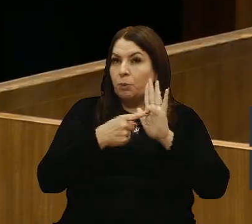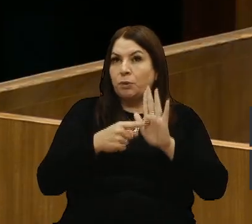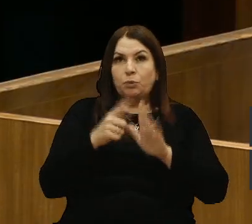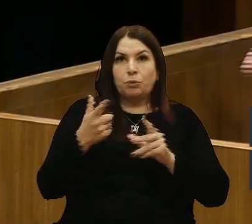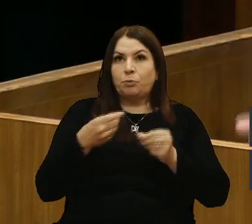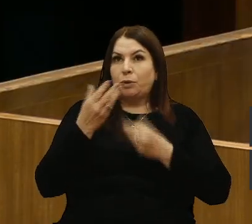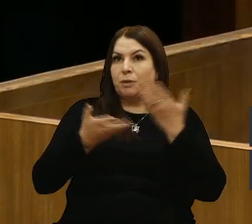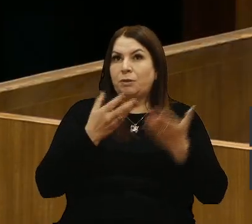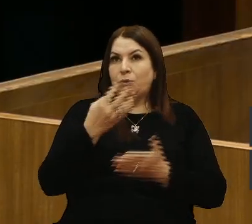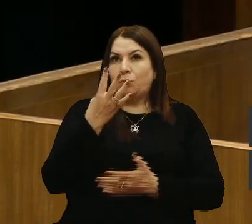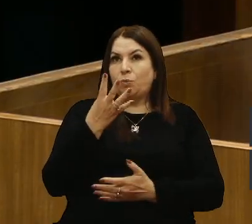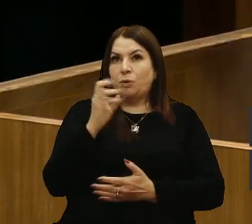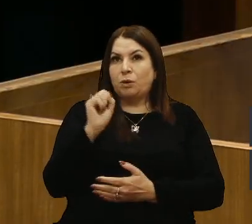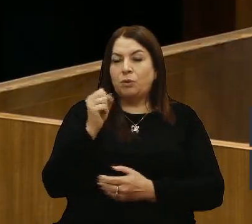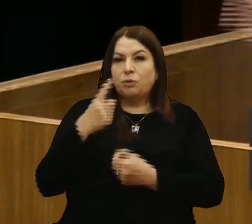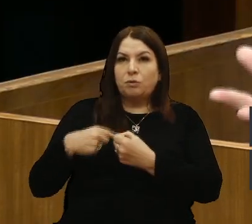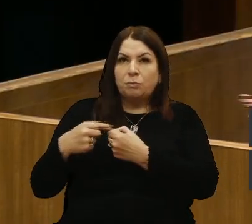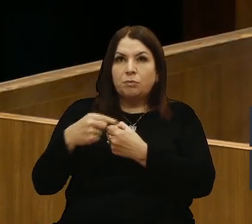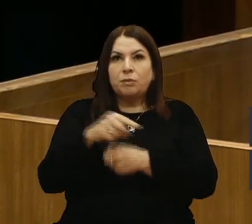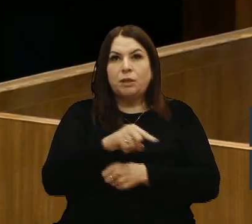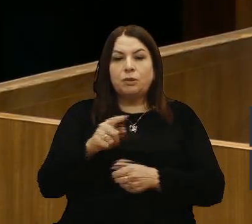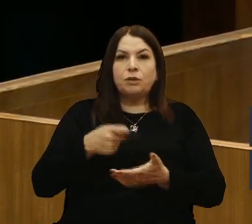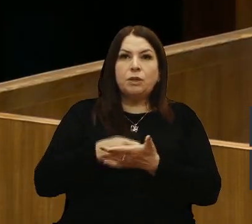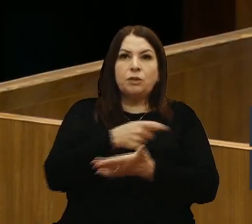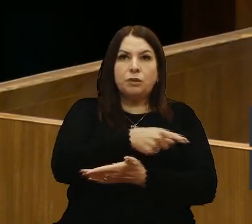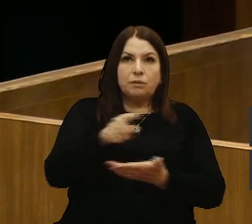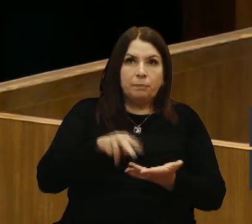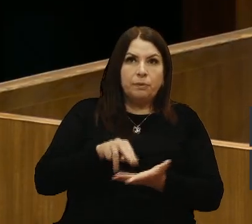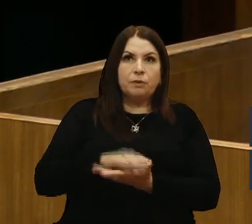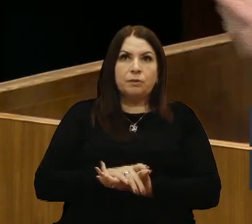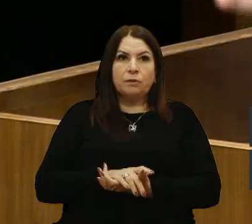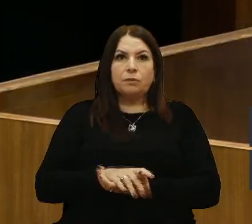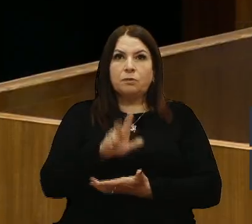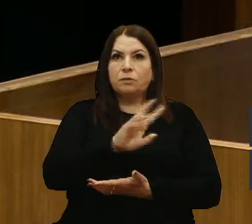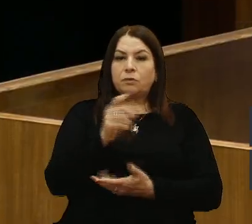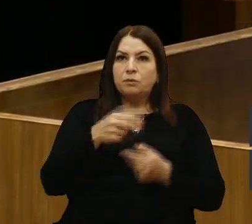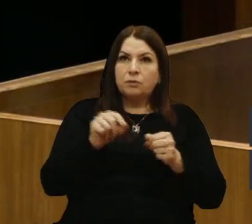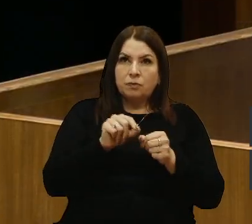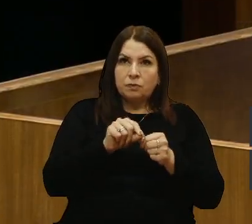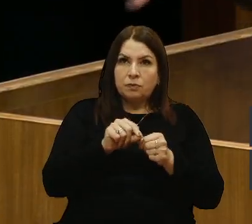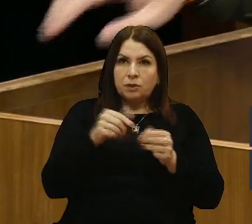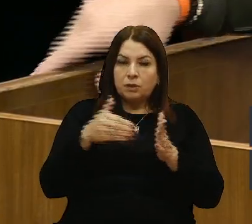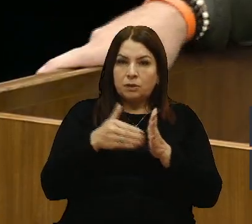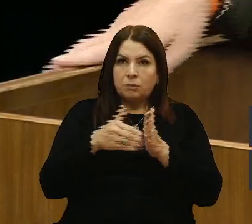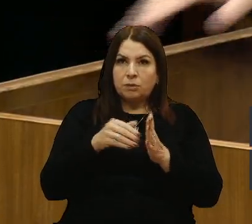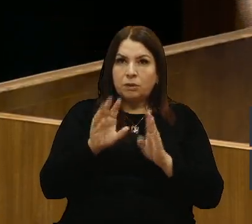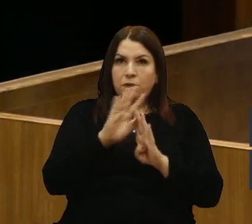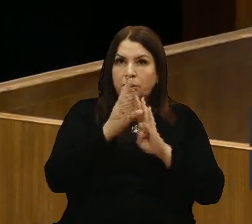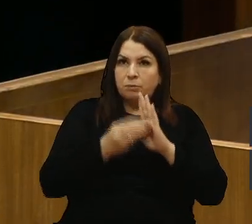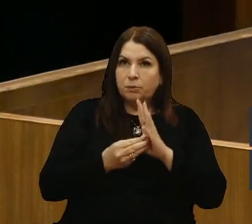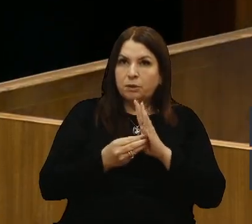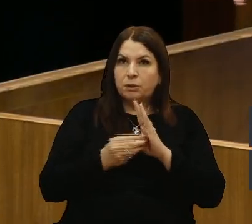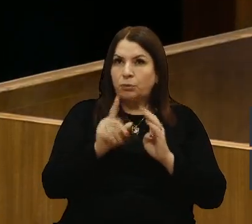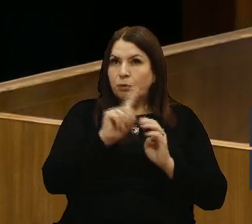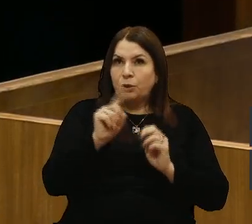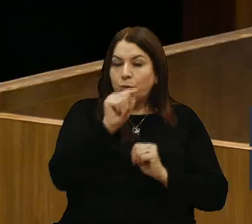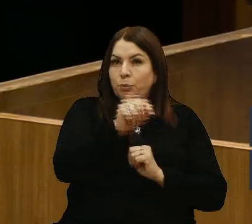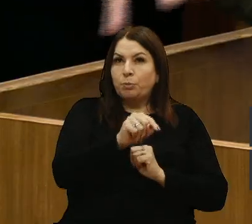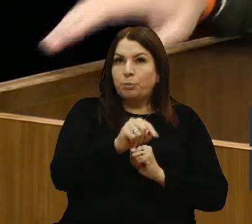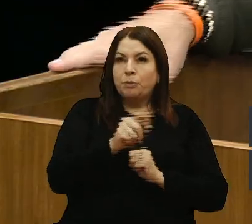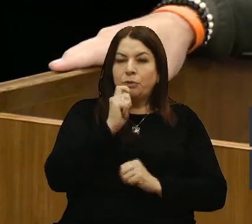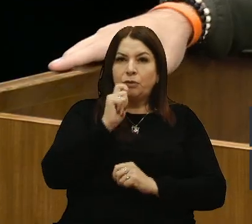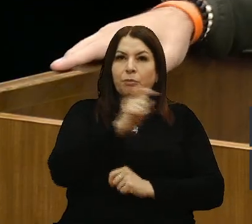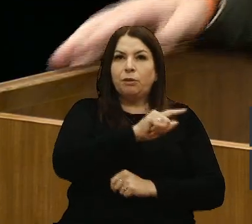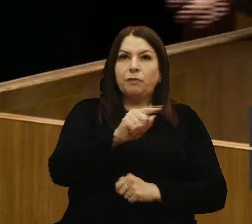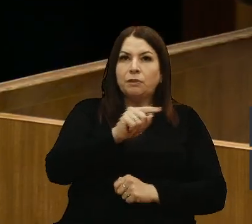como atender 48 municípios, se impor, né? Coisa que ele não faz, a gente está vendo até na questão do Samay. Não teve uma linha, não teve uma entrevista